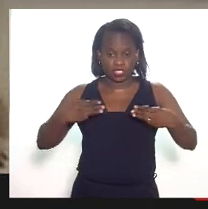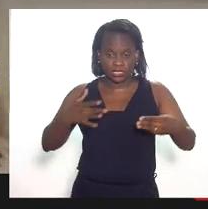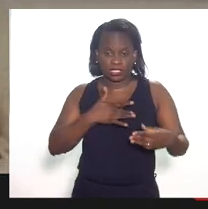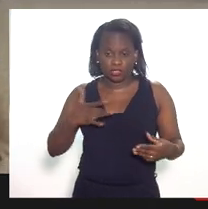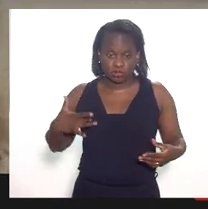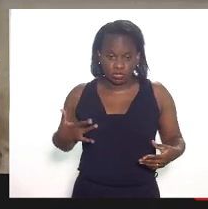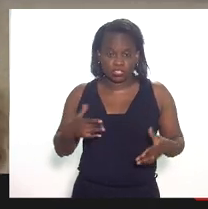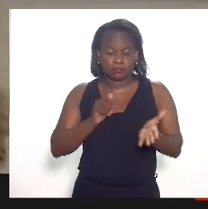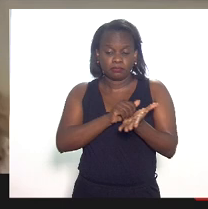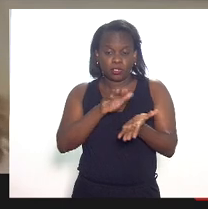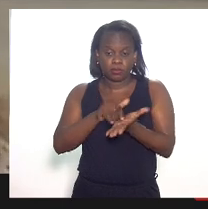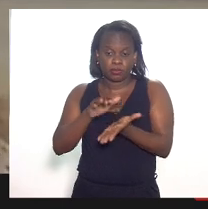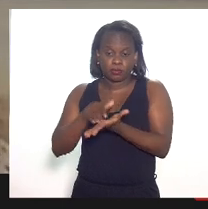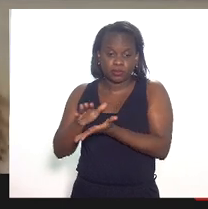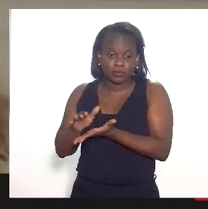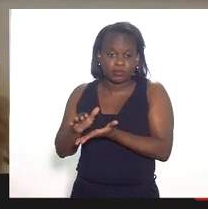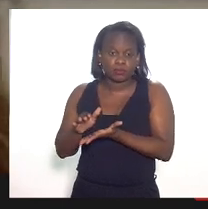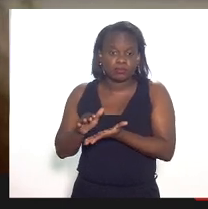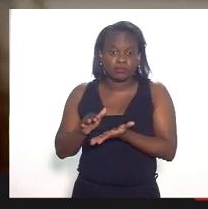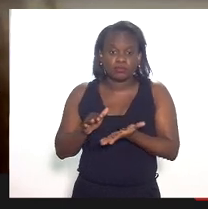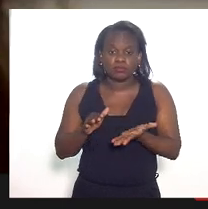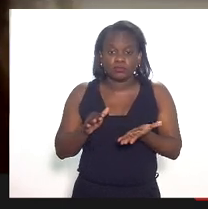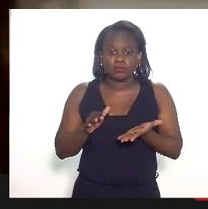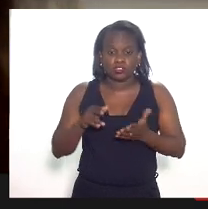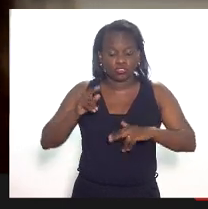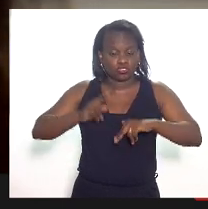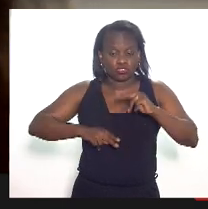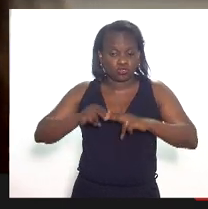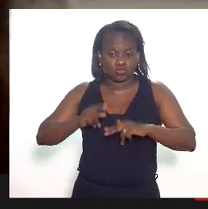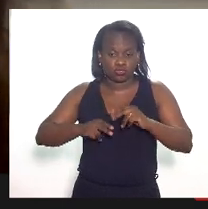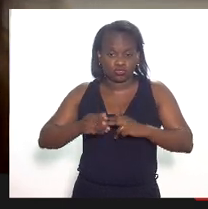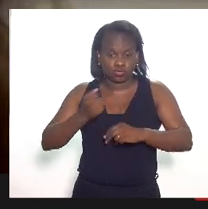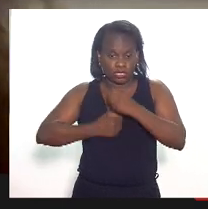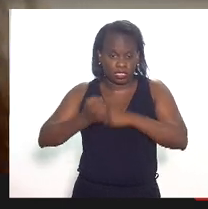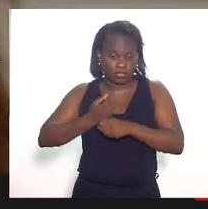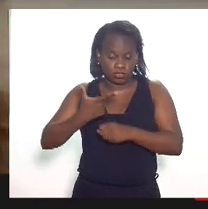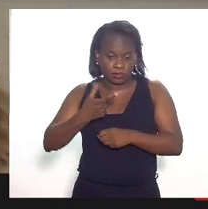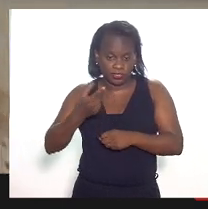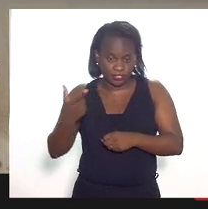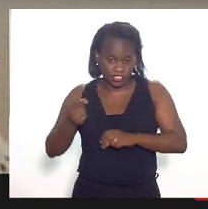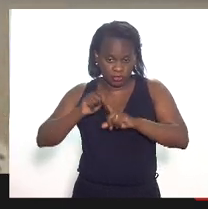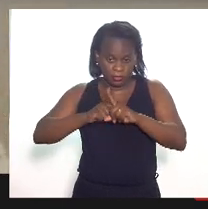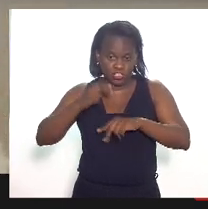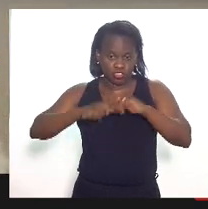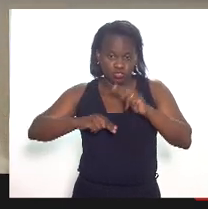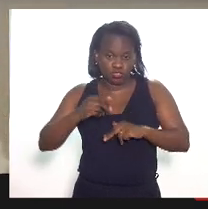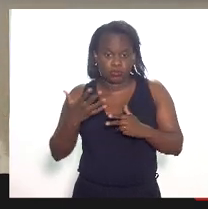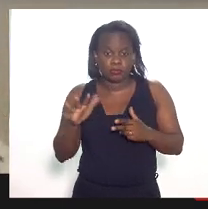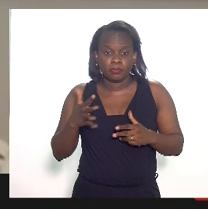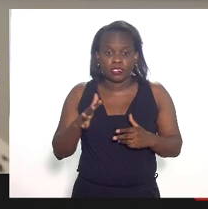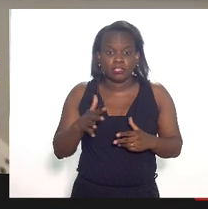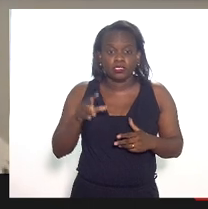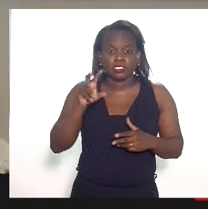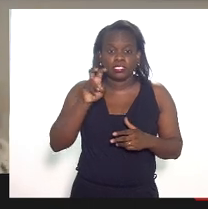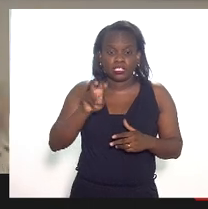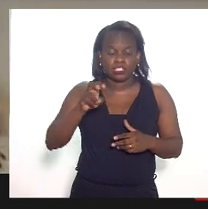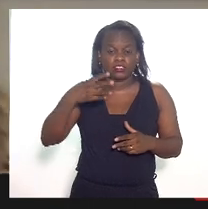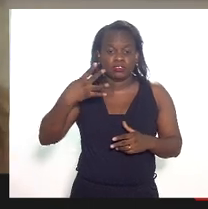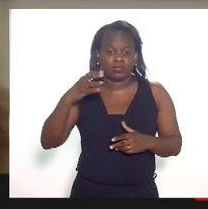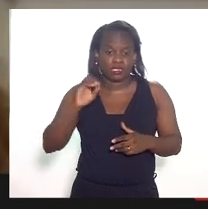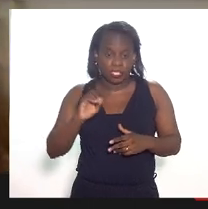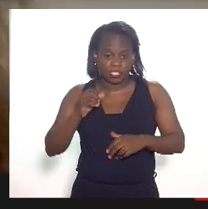Saúde demitiu em junho de 2020 em torno de